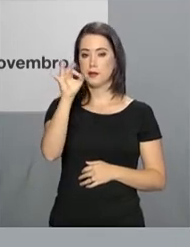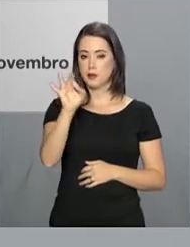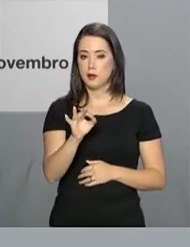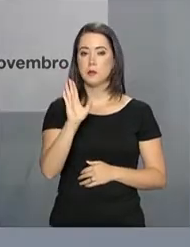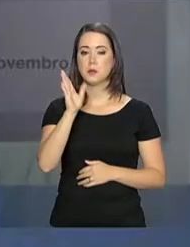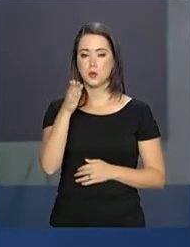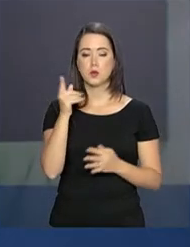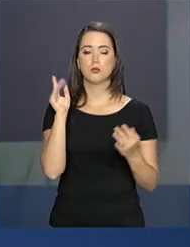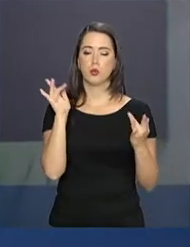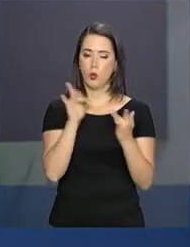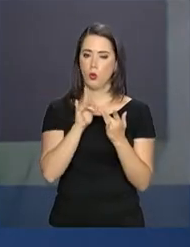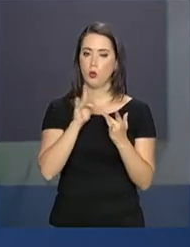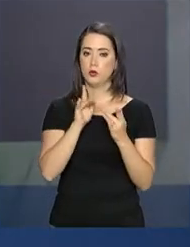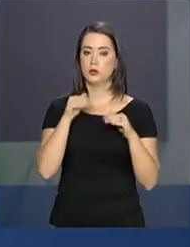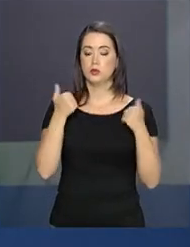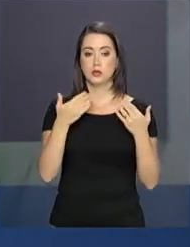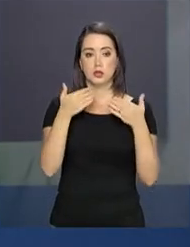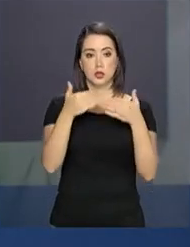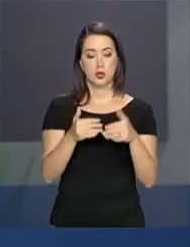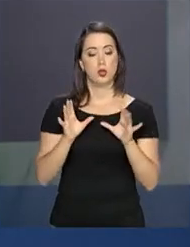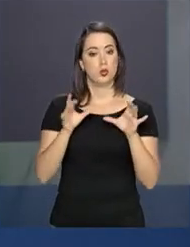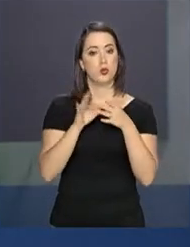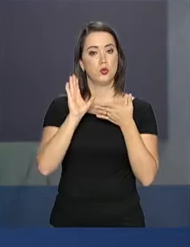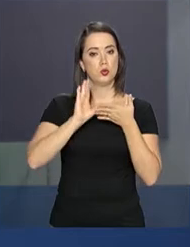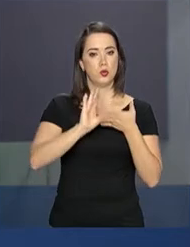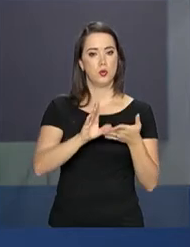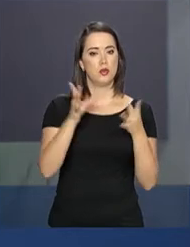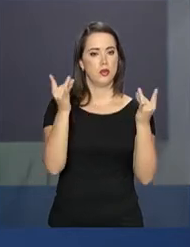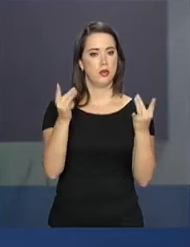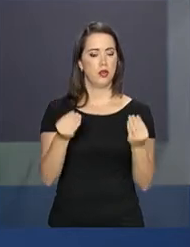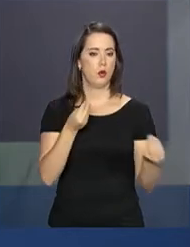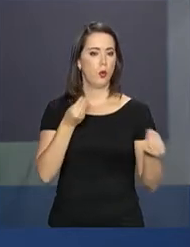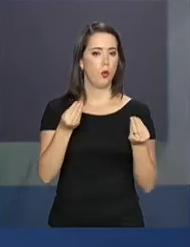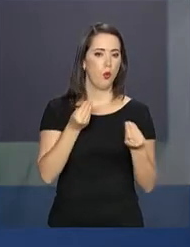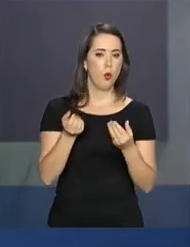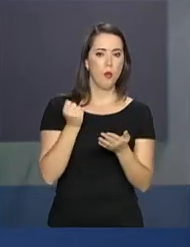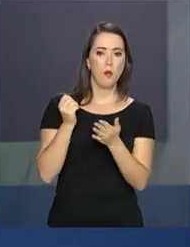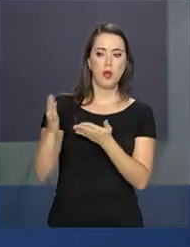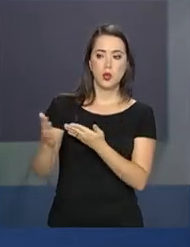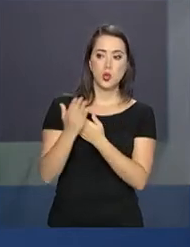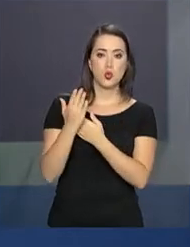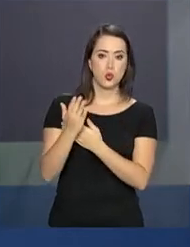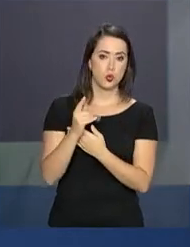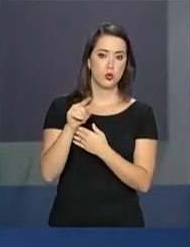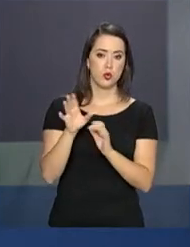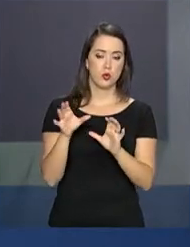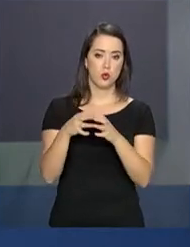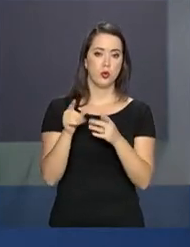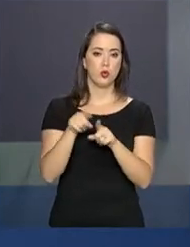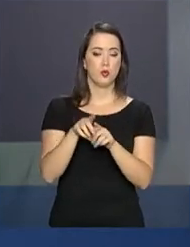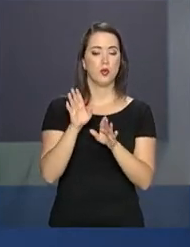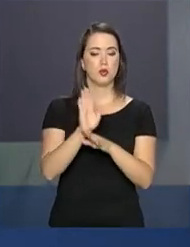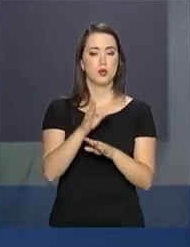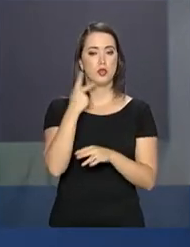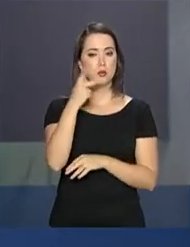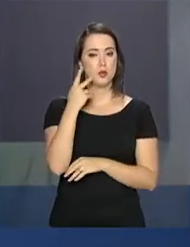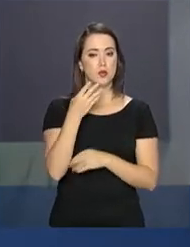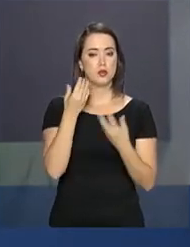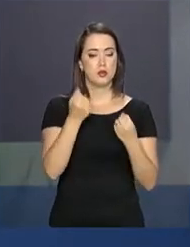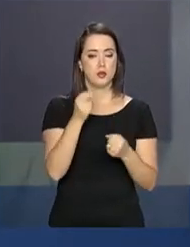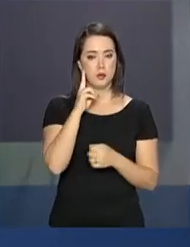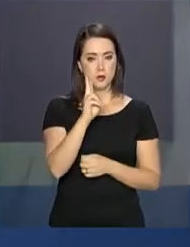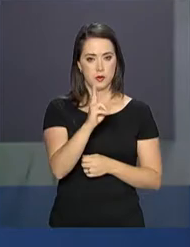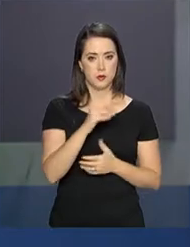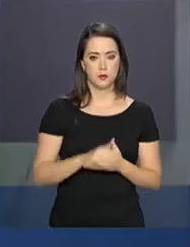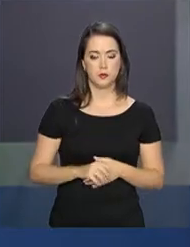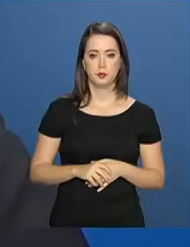adiante e diante do conselho e shell temer detalhou como as contribuições ajudaram nas políticas públicas vamos ao ver um